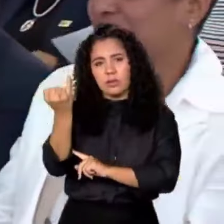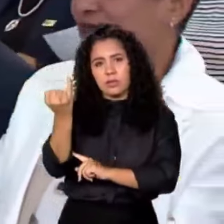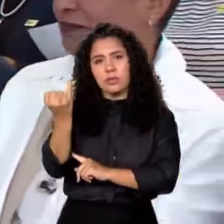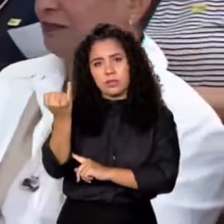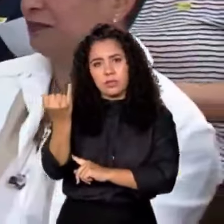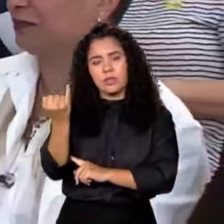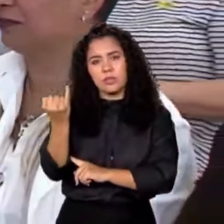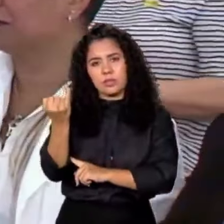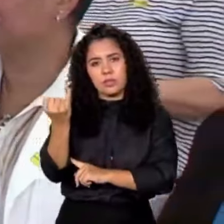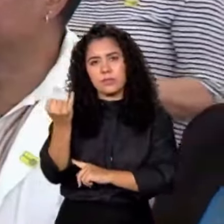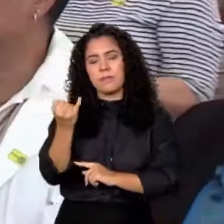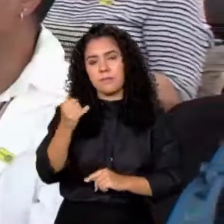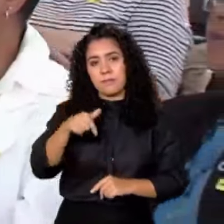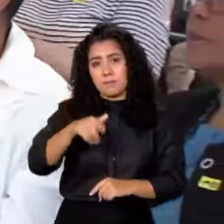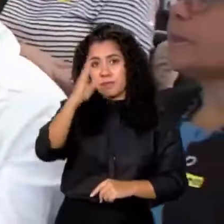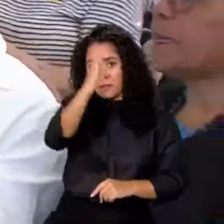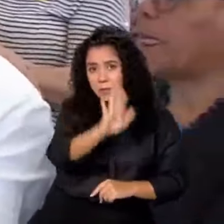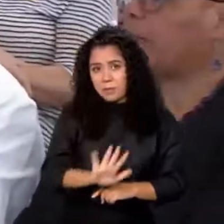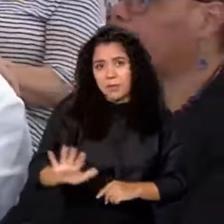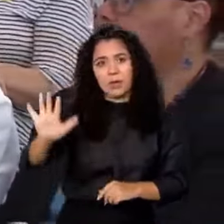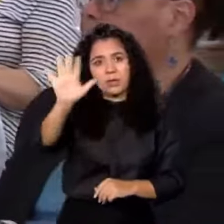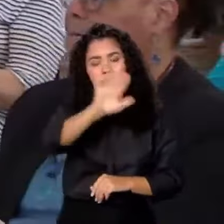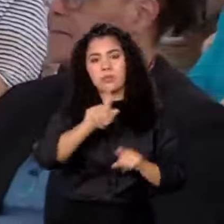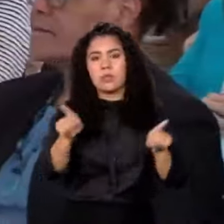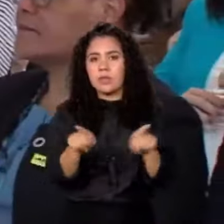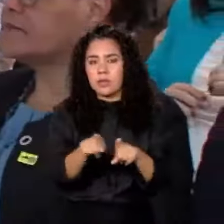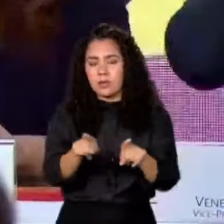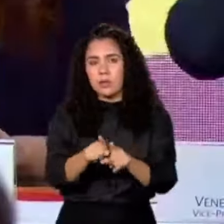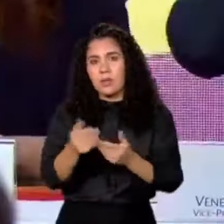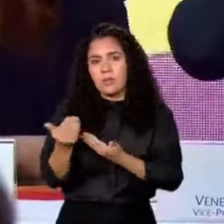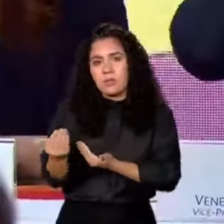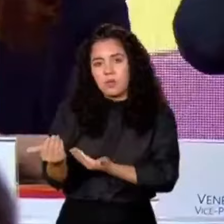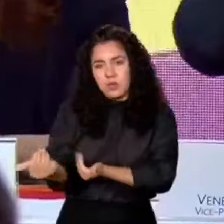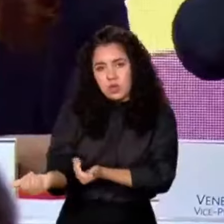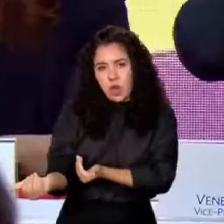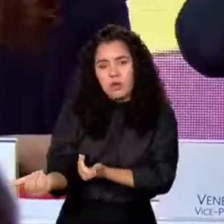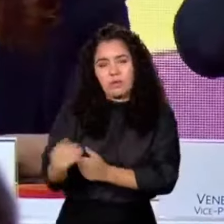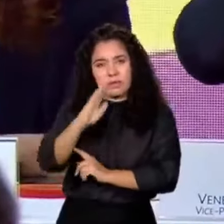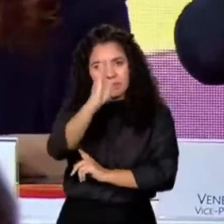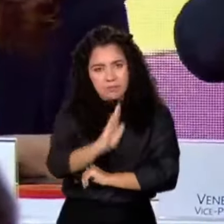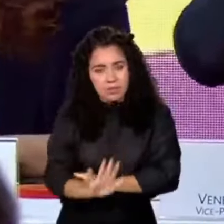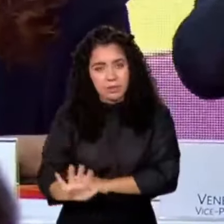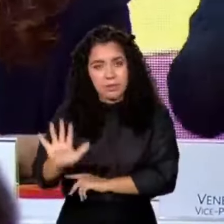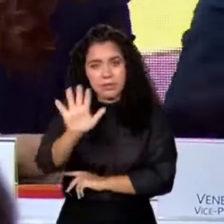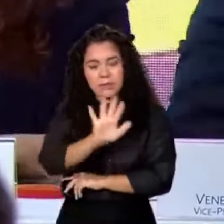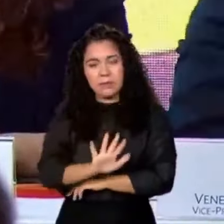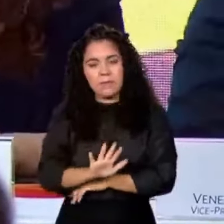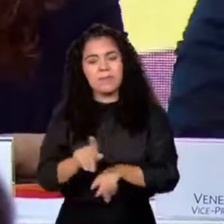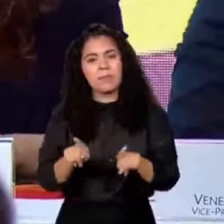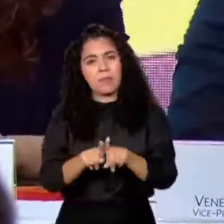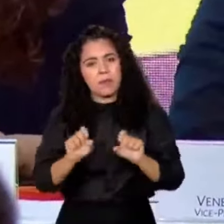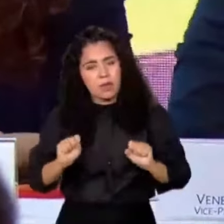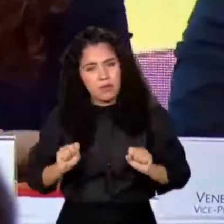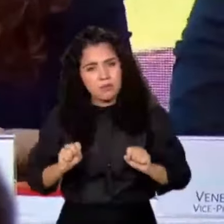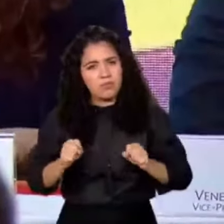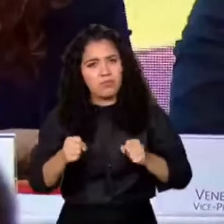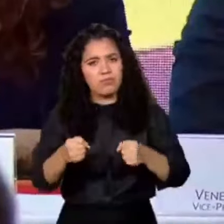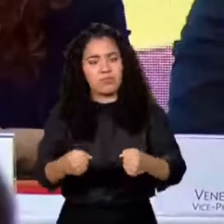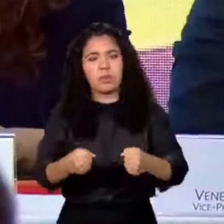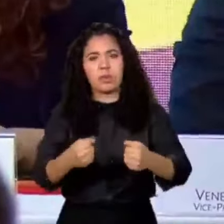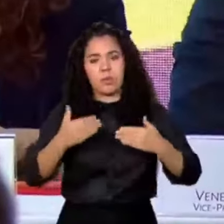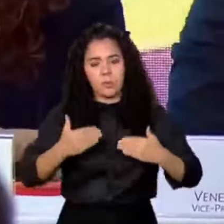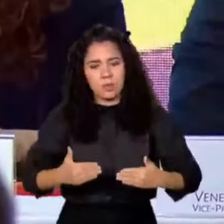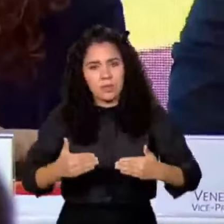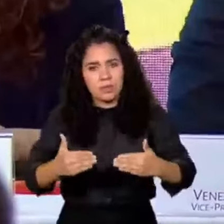uma missão importante para o país e para os nossos jovens brasileiros. Depois dizer do esforço que o Ministério da Gestão,